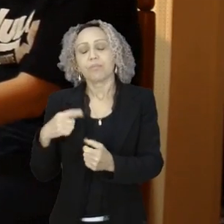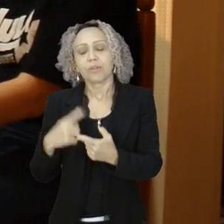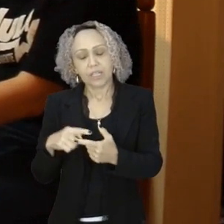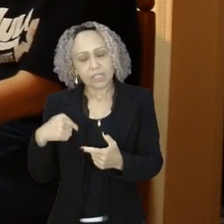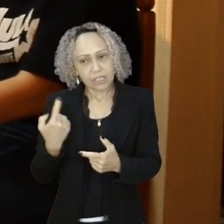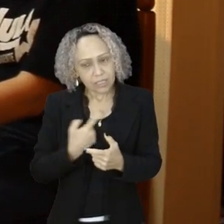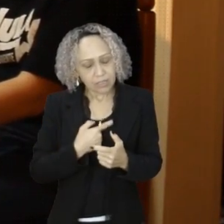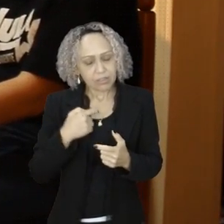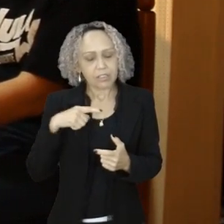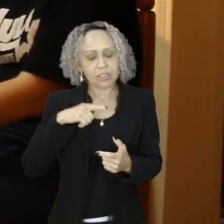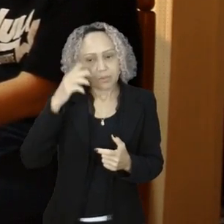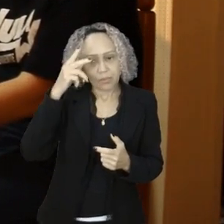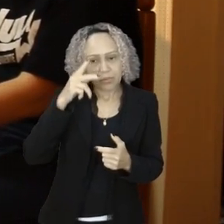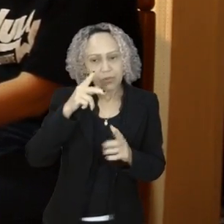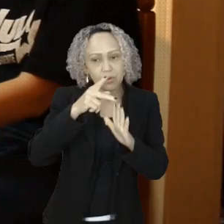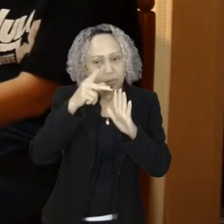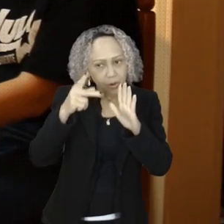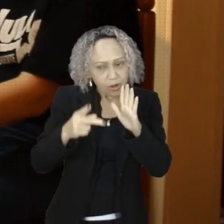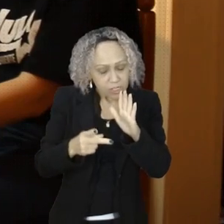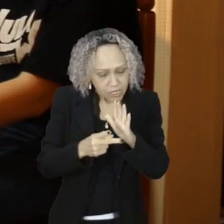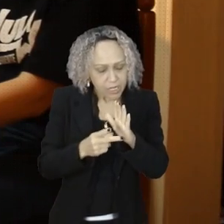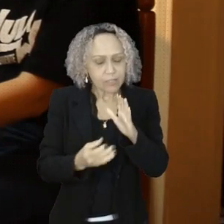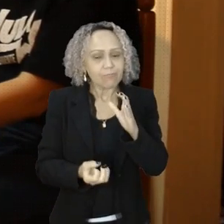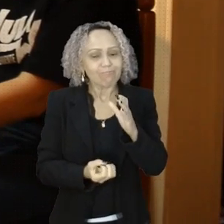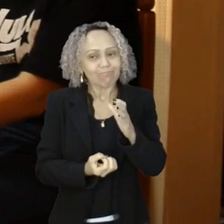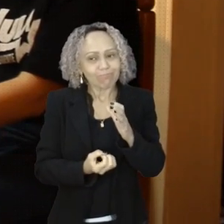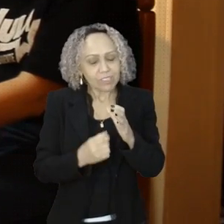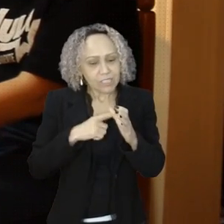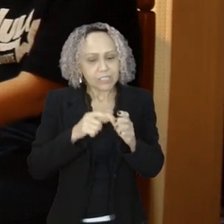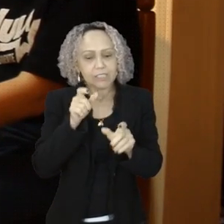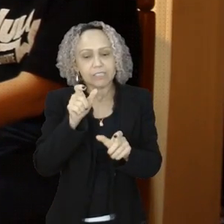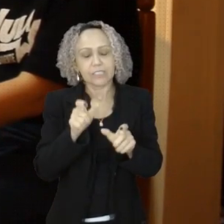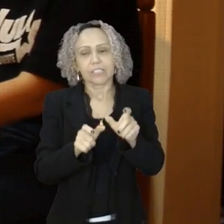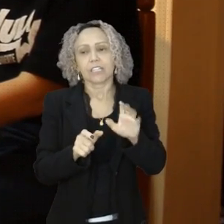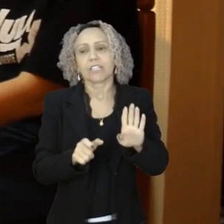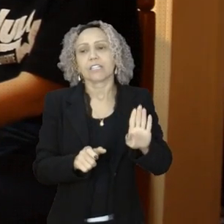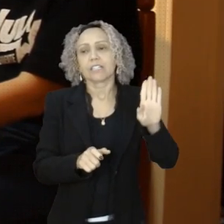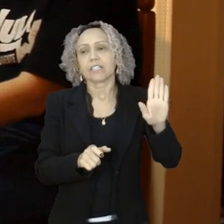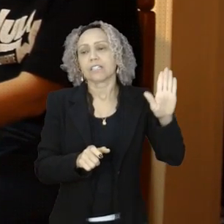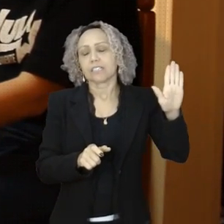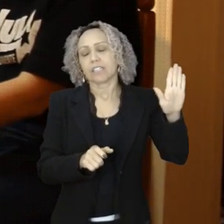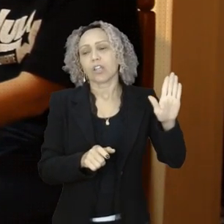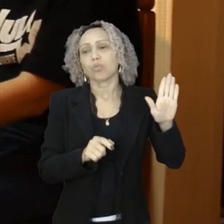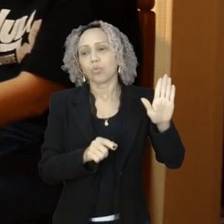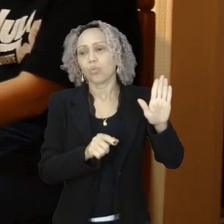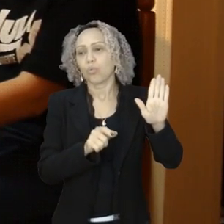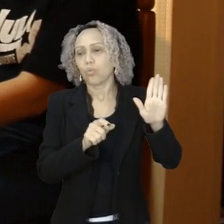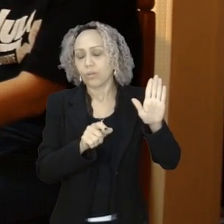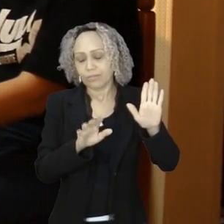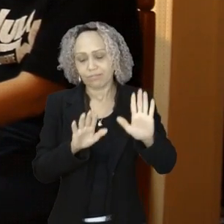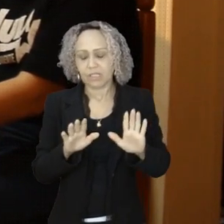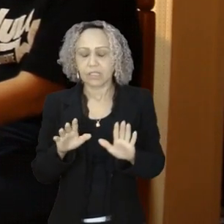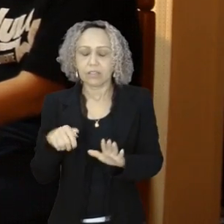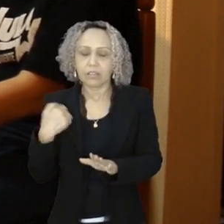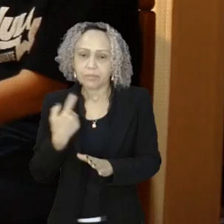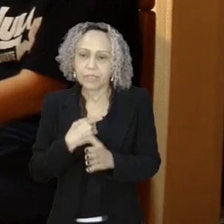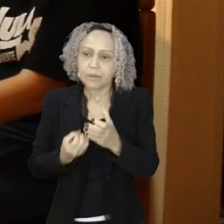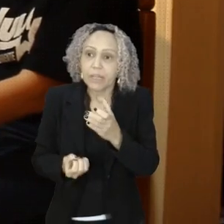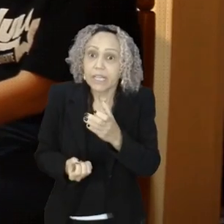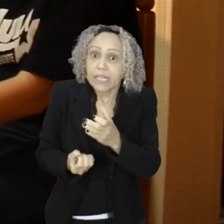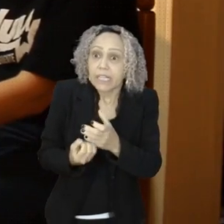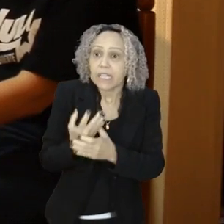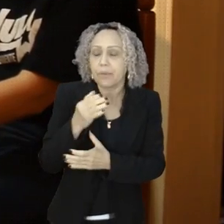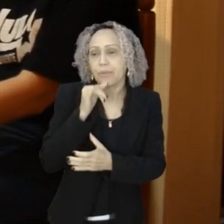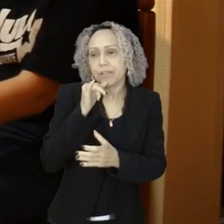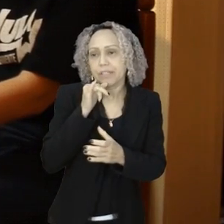nossas candidaturas. Né? E aí não foi fácil você criar comissões provisórias,